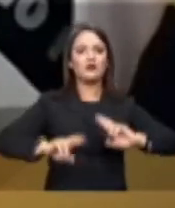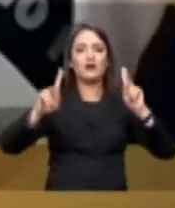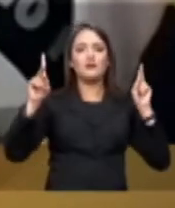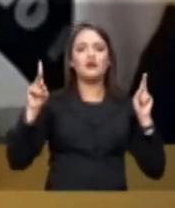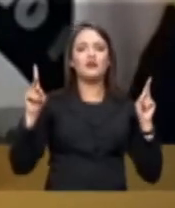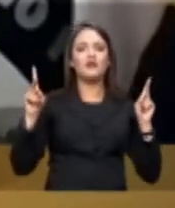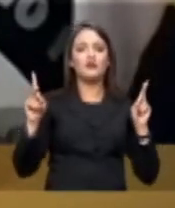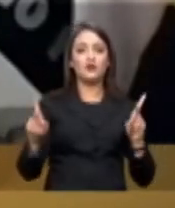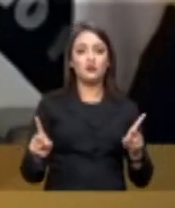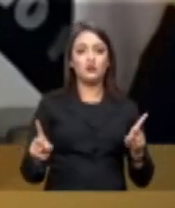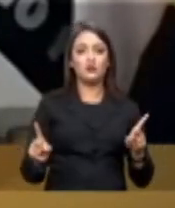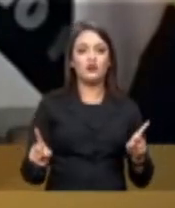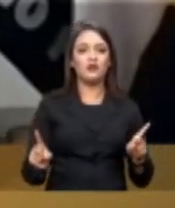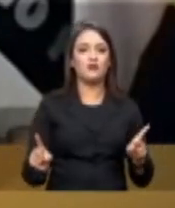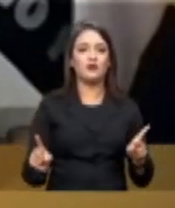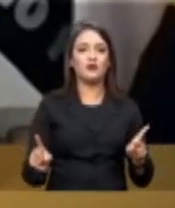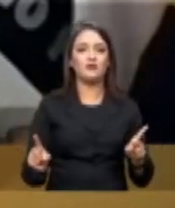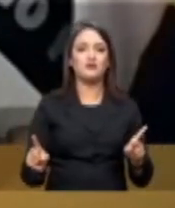caminho iliberal